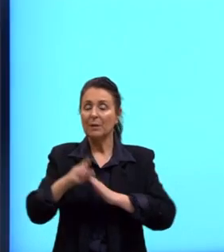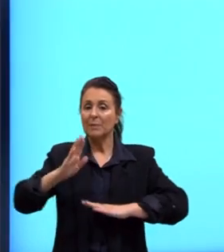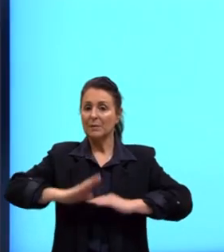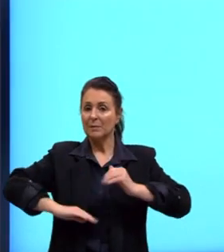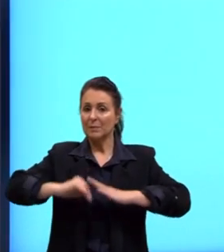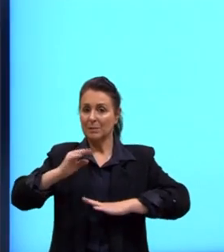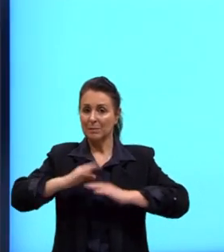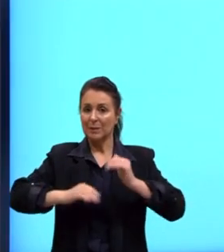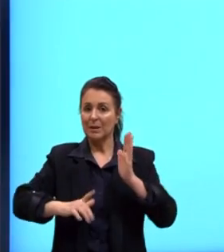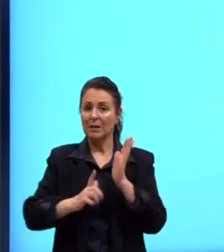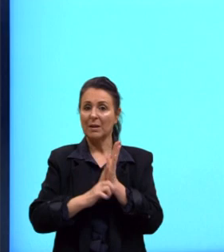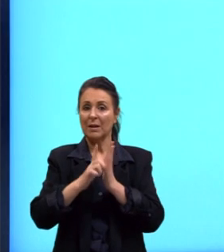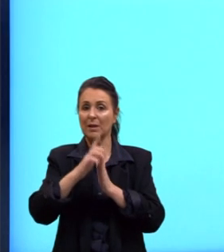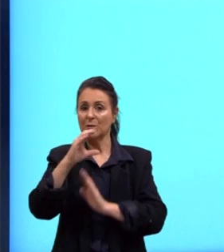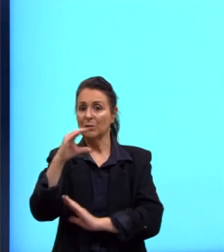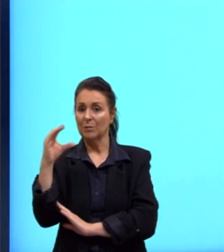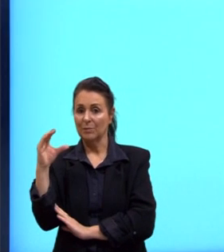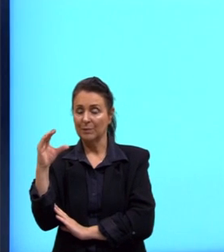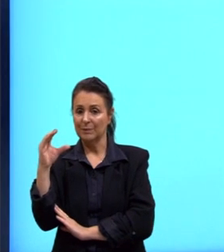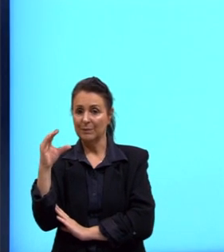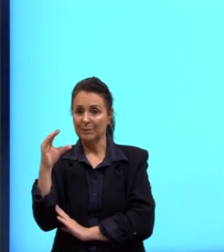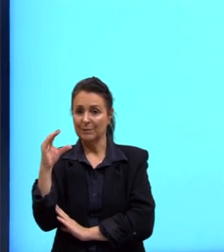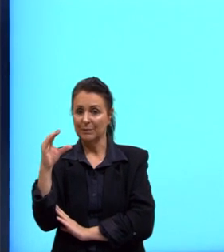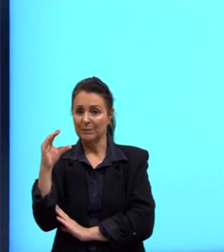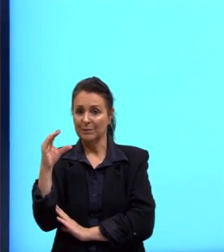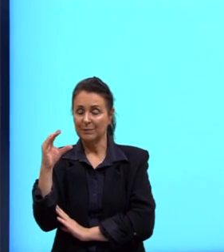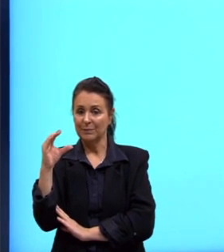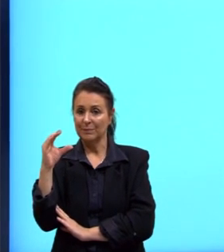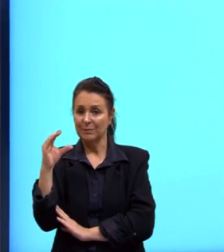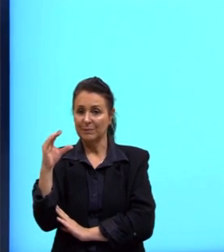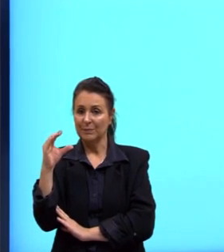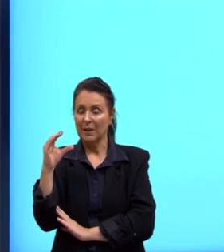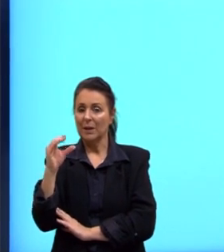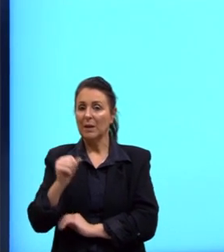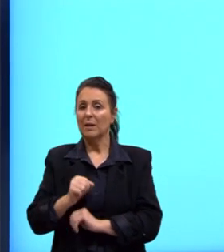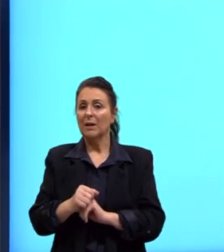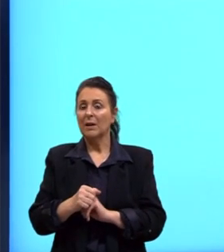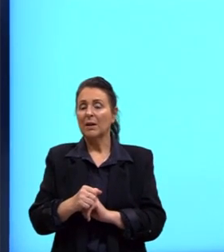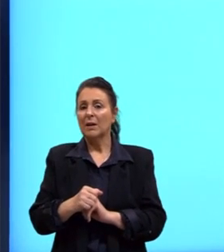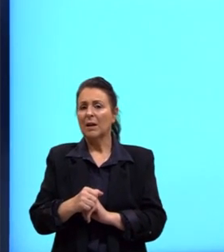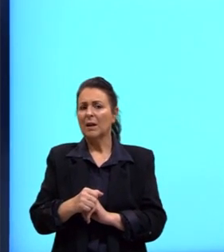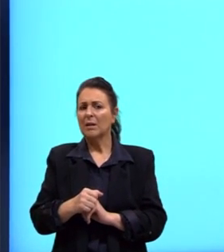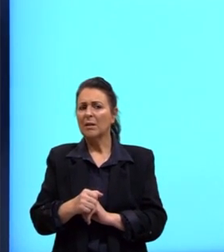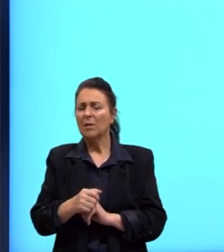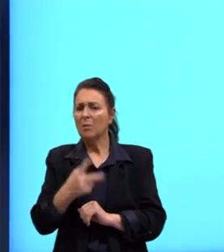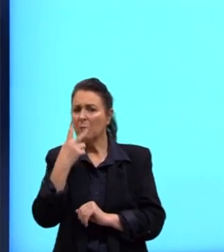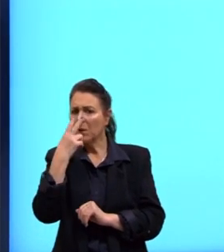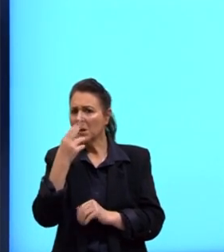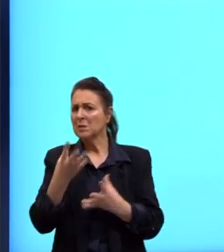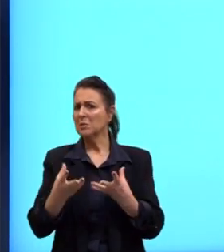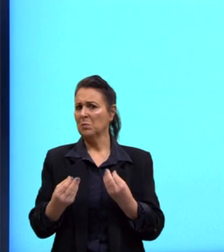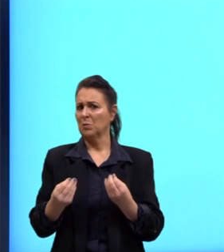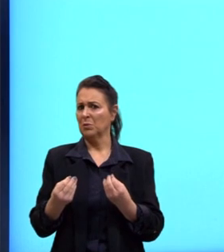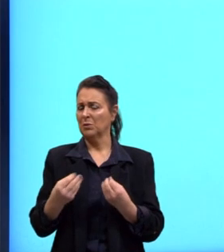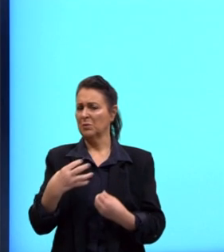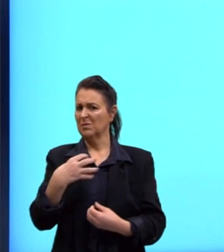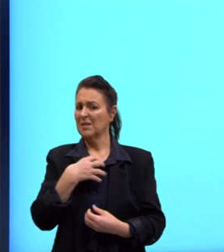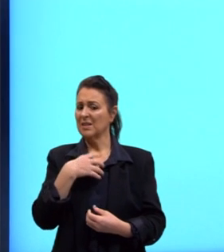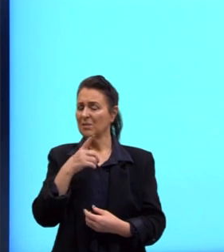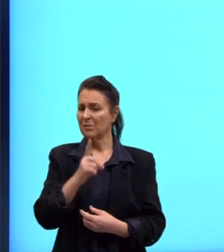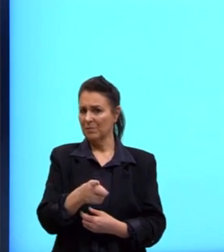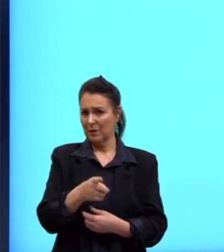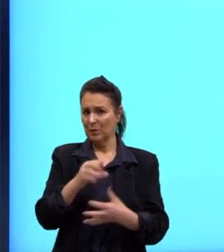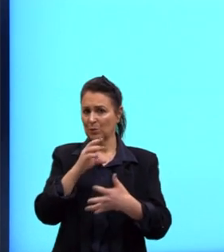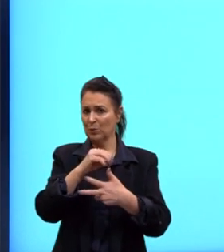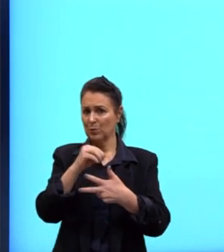prática sobre a lei de Coulomb ela acaba não aparecendo tanto assim 10 desse formato no ENEM